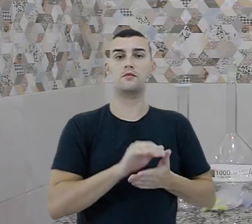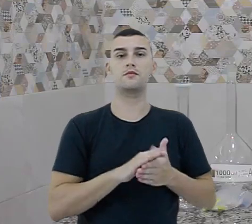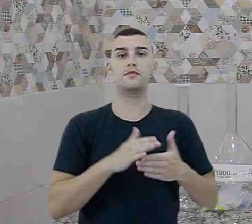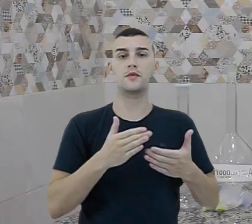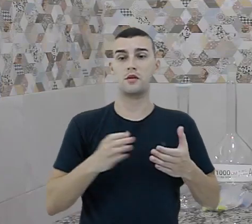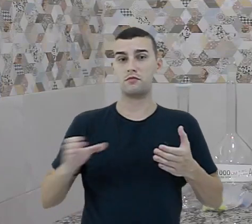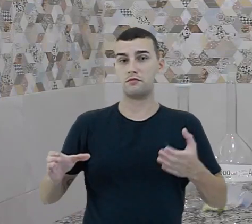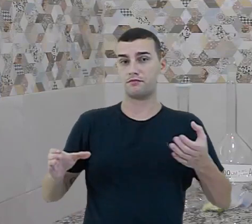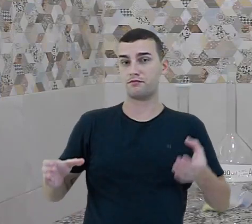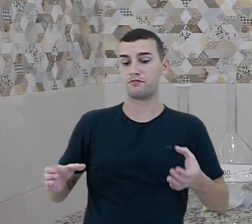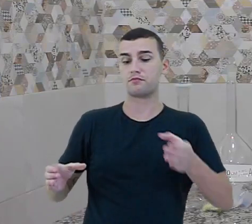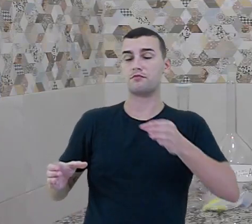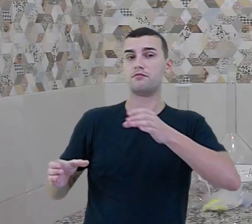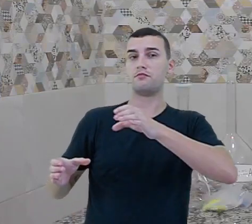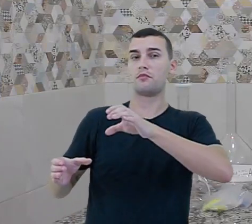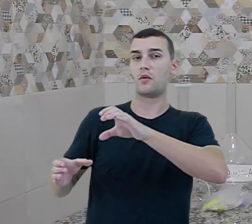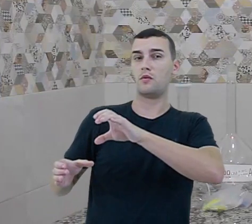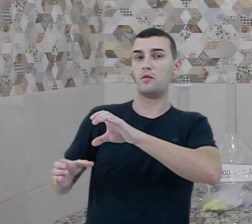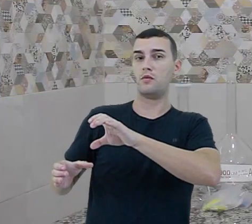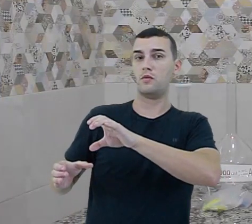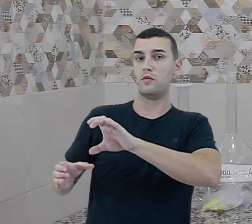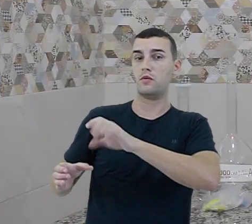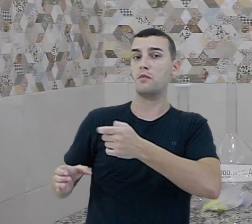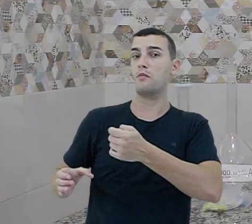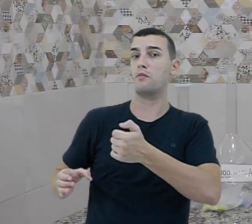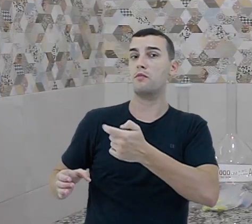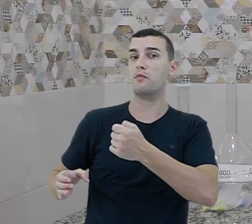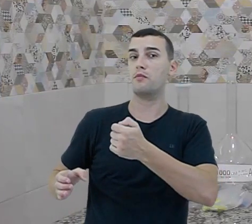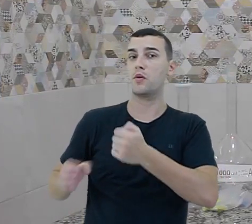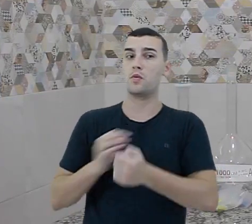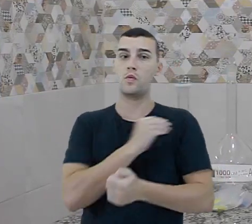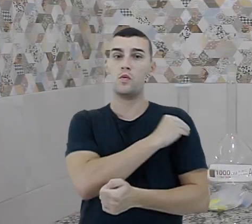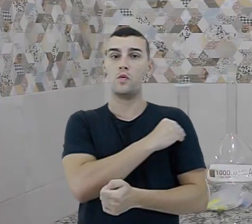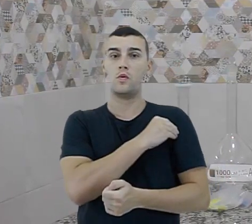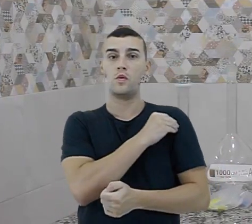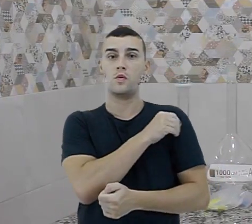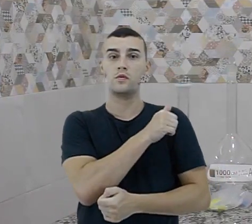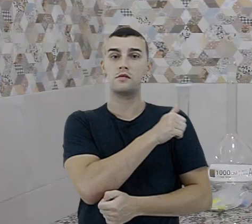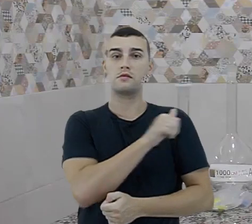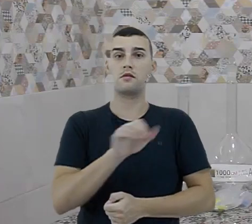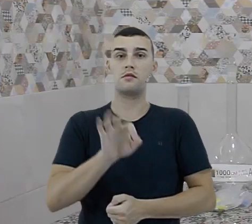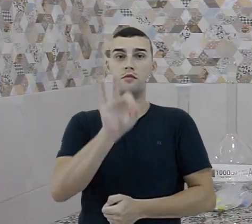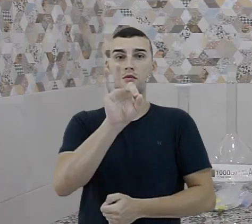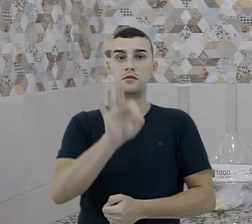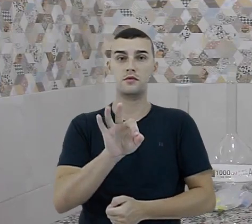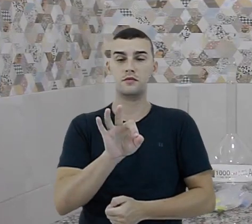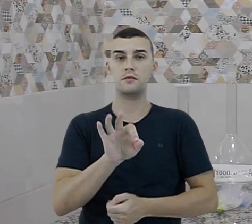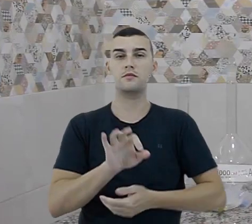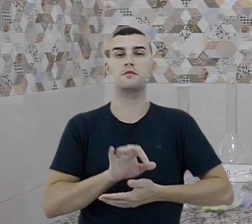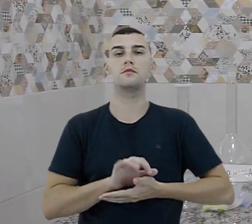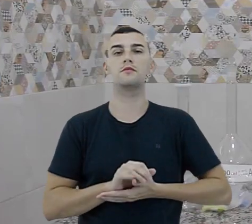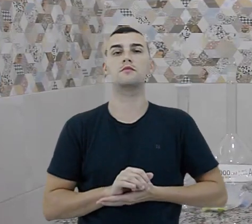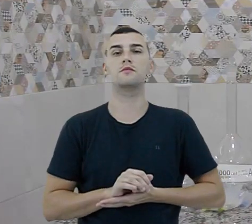essa transferência. Então eu venho aqui e vou derramar um pouco de